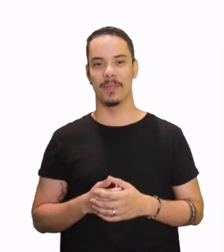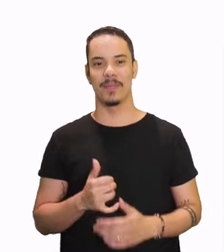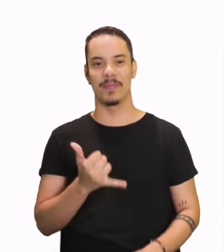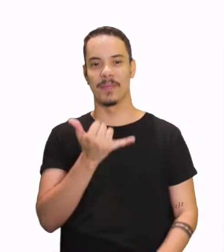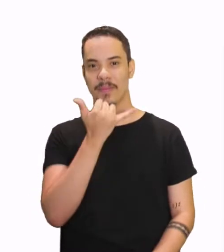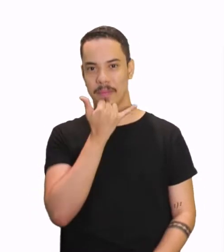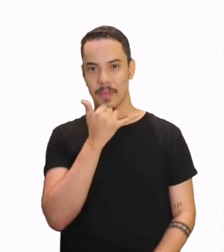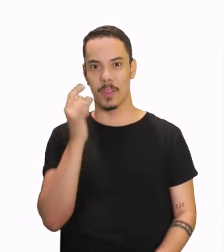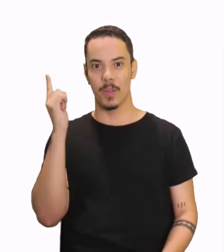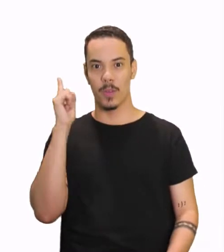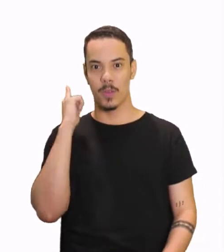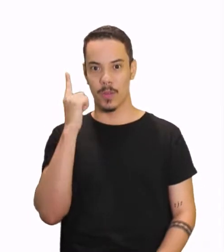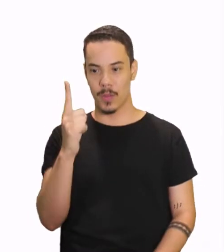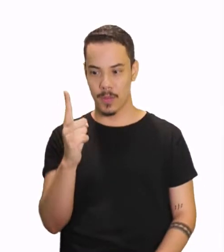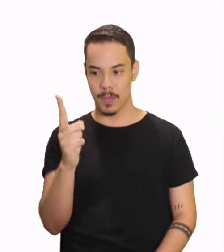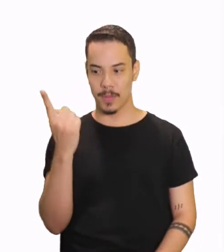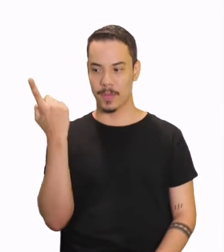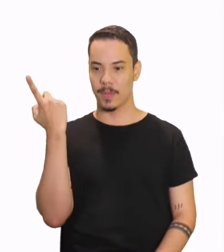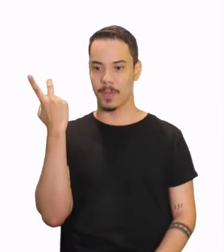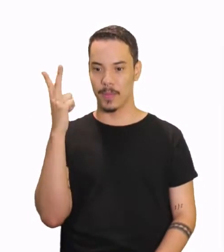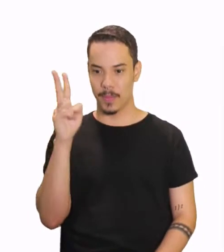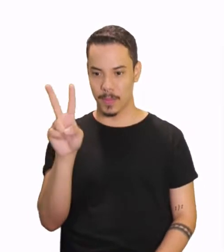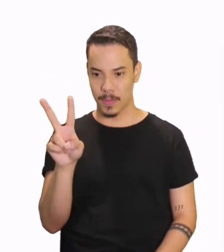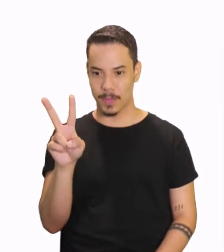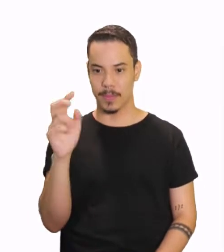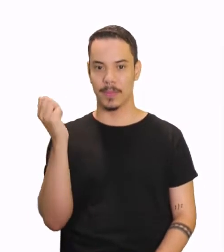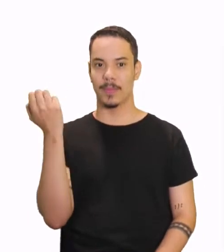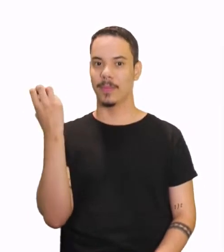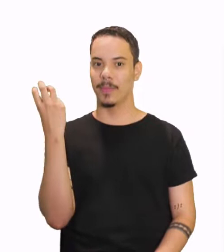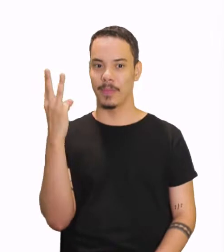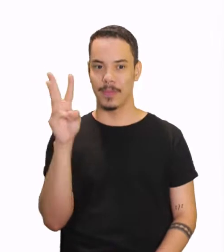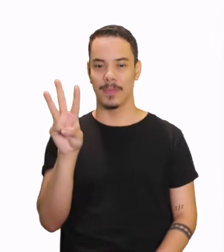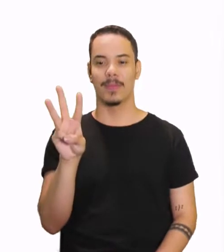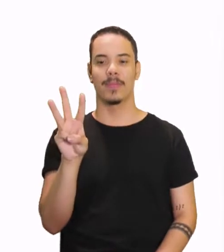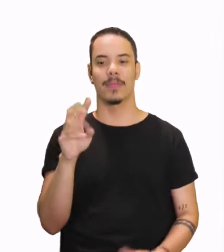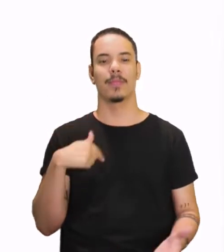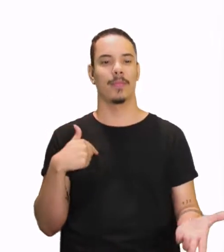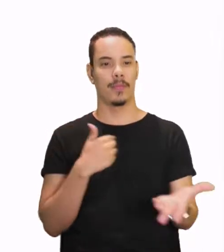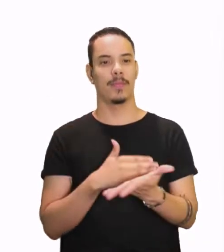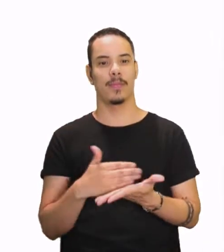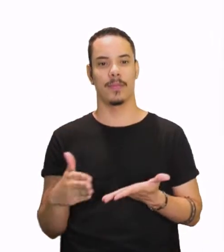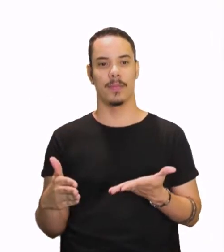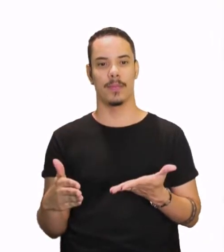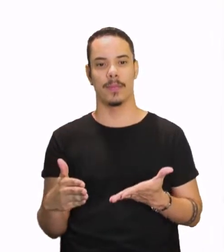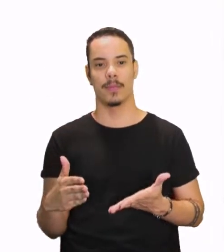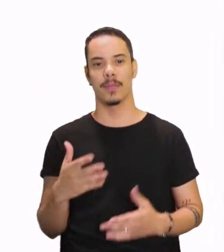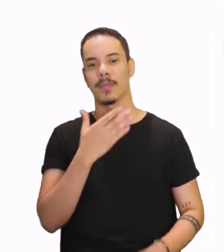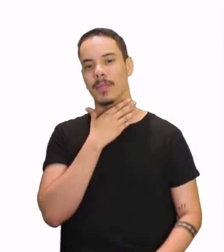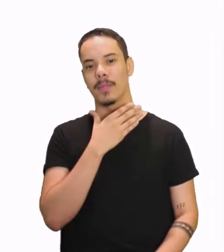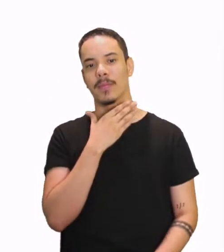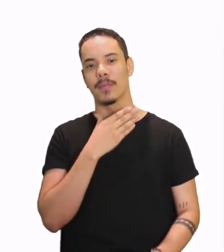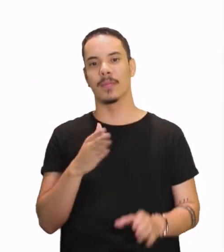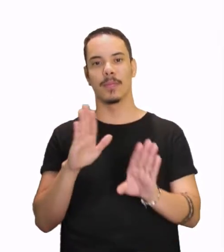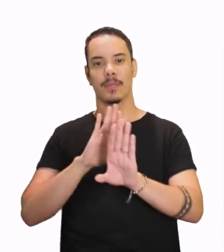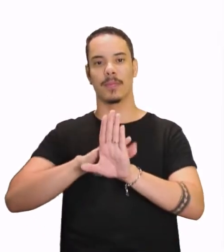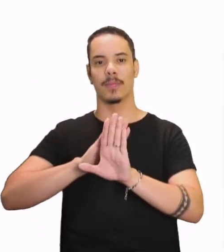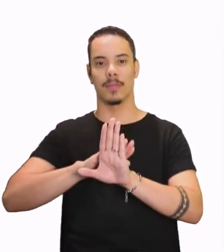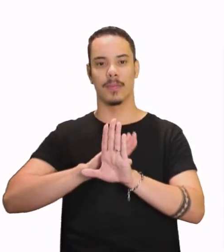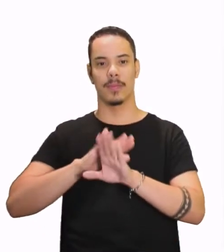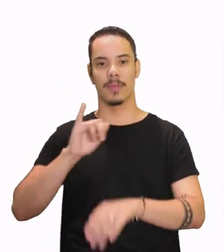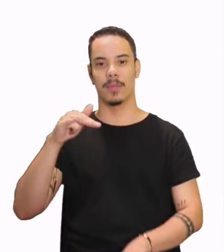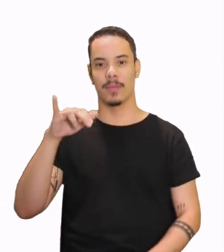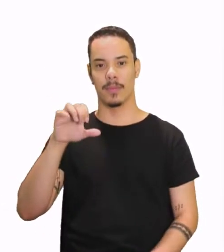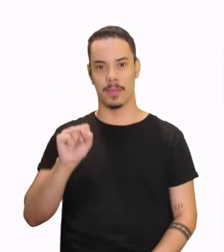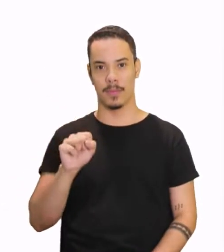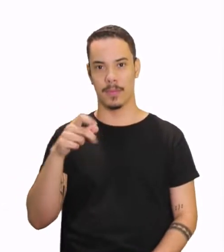No 3, tá bom? Ok. 1, 2, 3. A farsa de Inês Pereira,